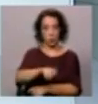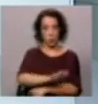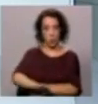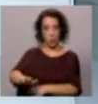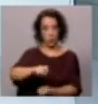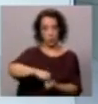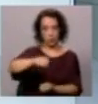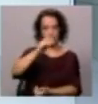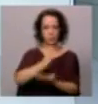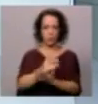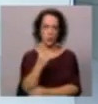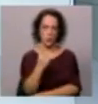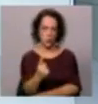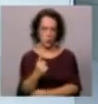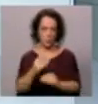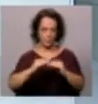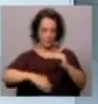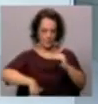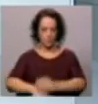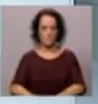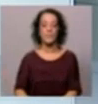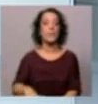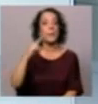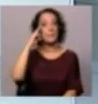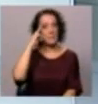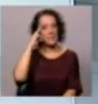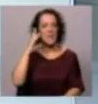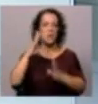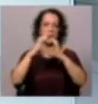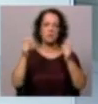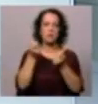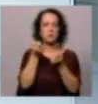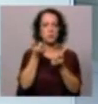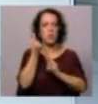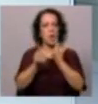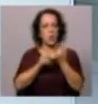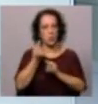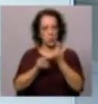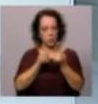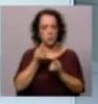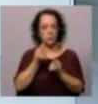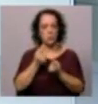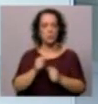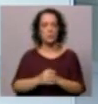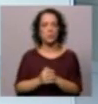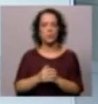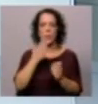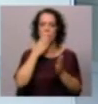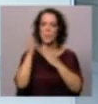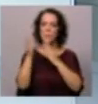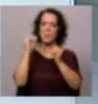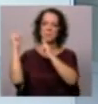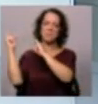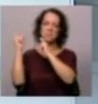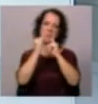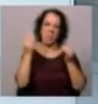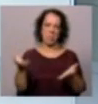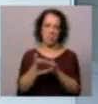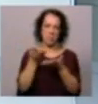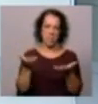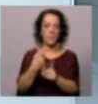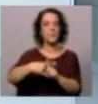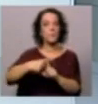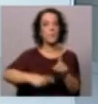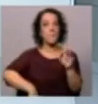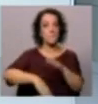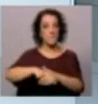até 1 m. Para o arquipélago da Madeira um cenário com alguma nubosidade, vento a predominar do quadrante leste fraco a moderado, temperatura máxima para